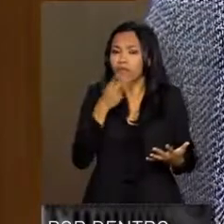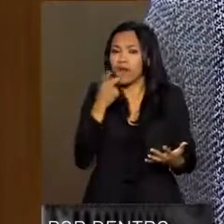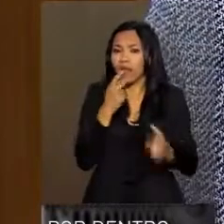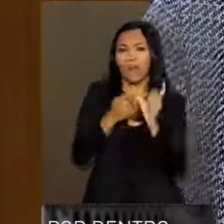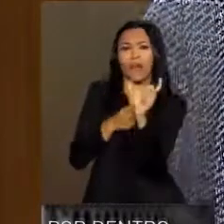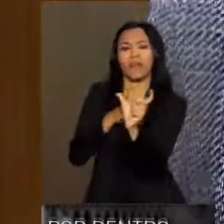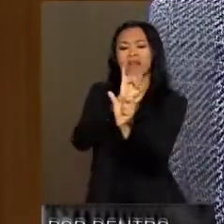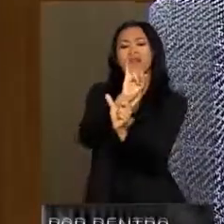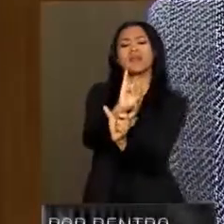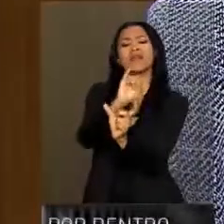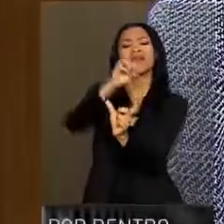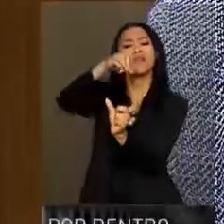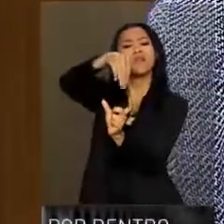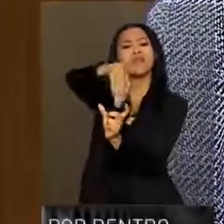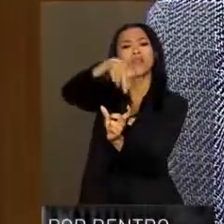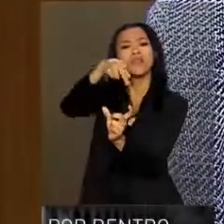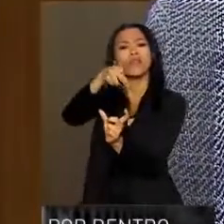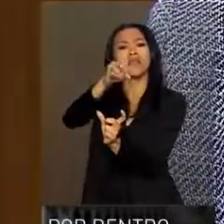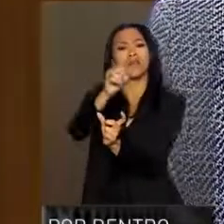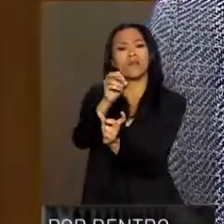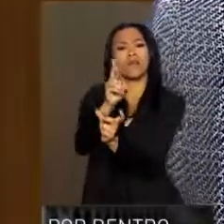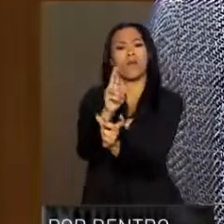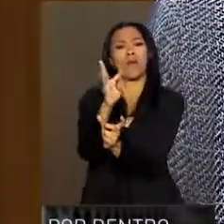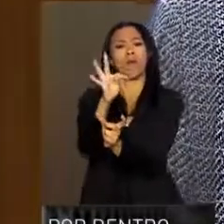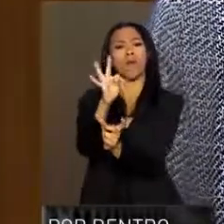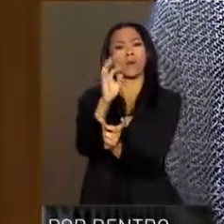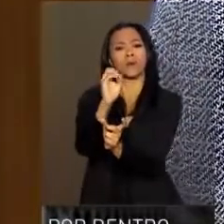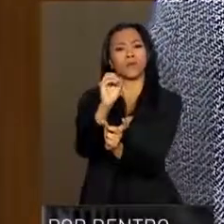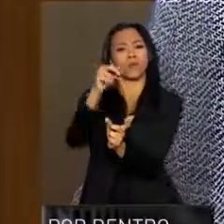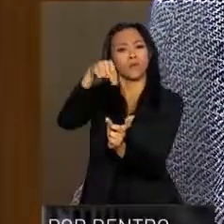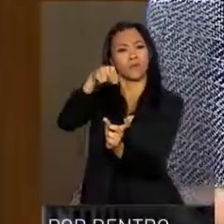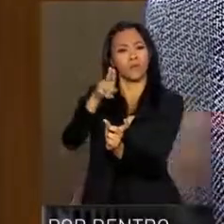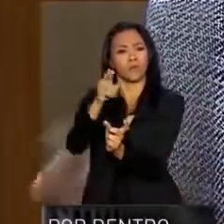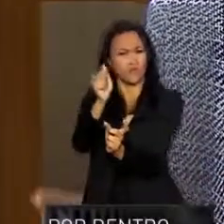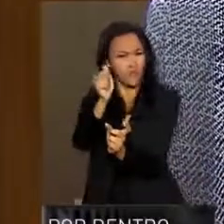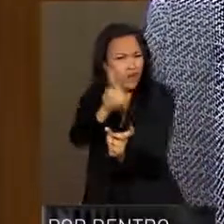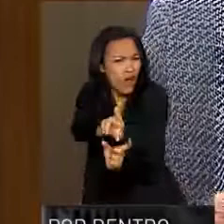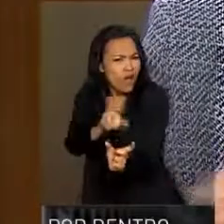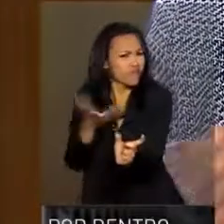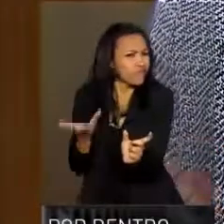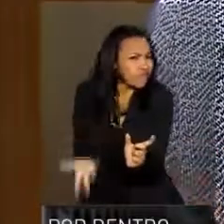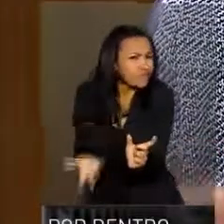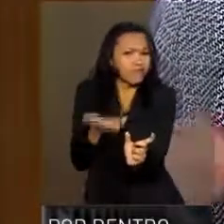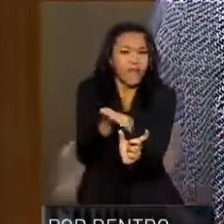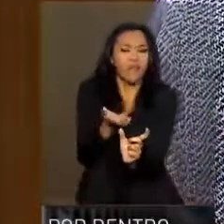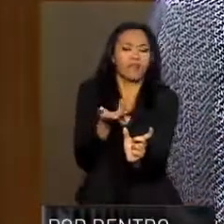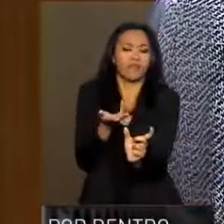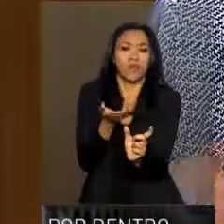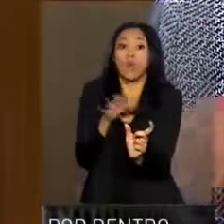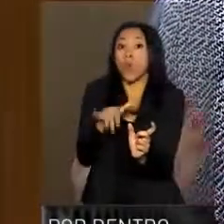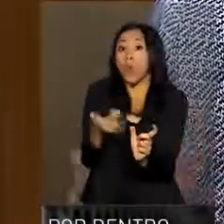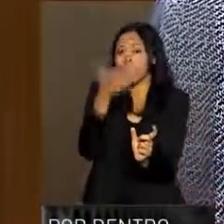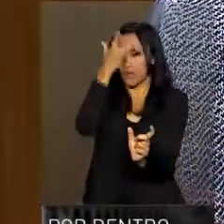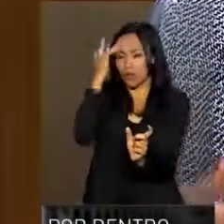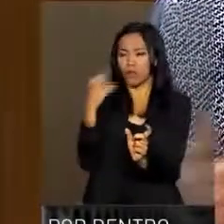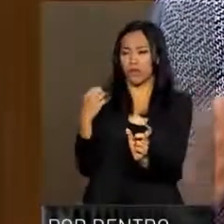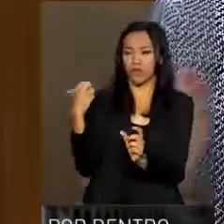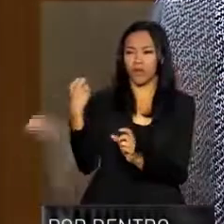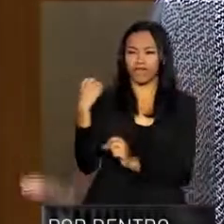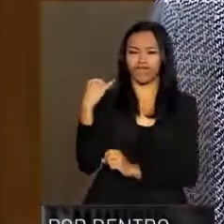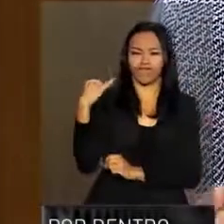dizendo que tem liberdade importunar alguém então quando você tem é alguém que quer corteja que está buscando